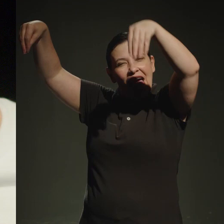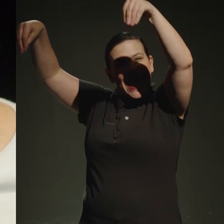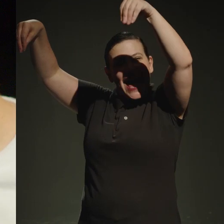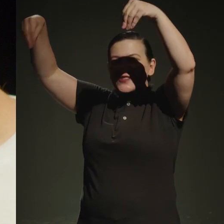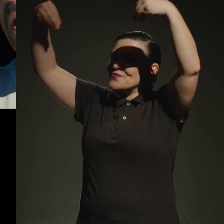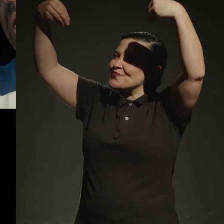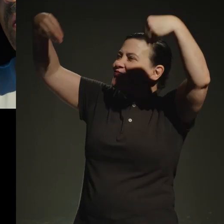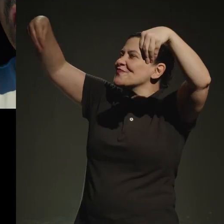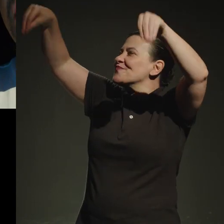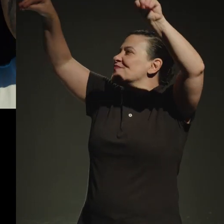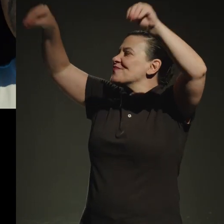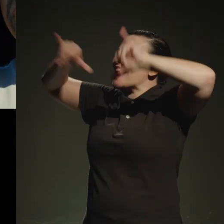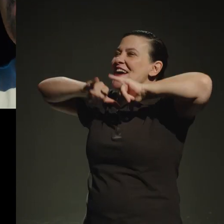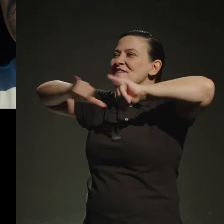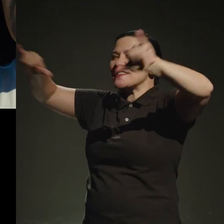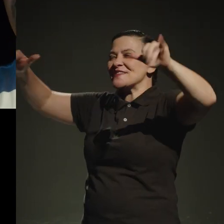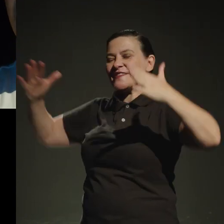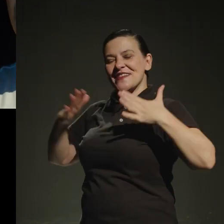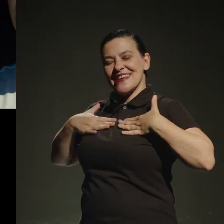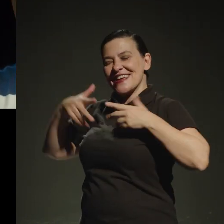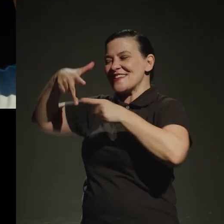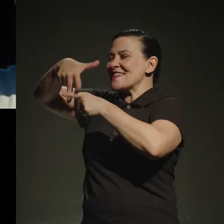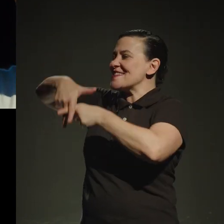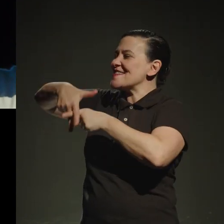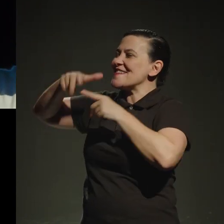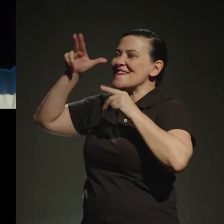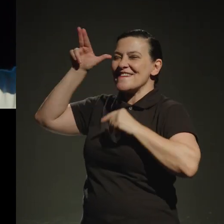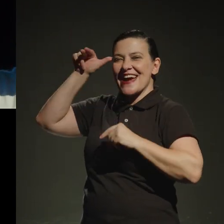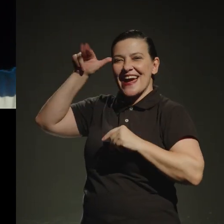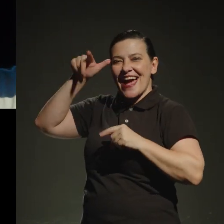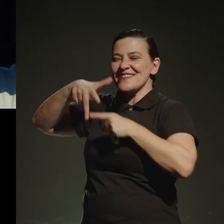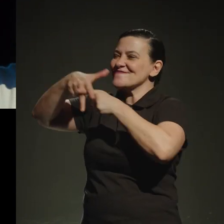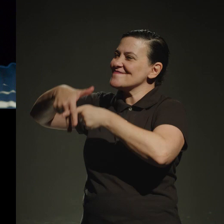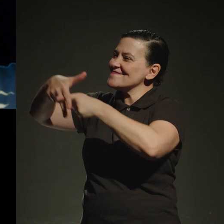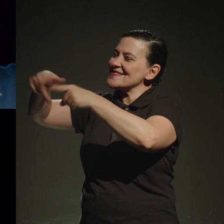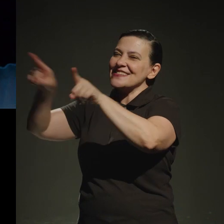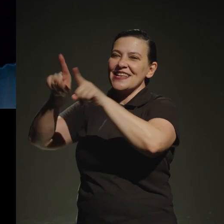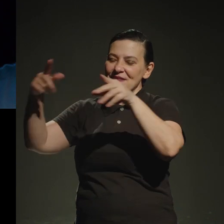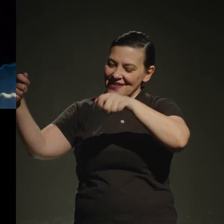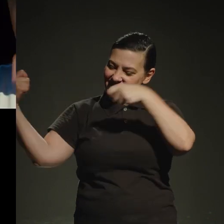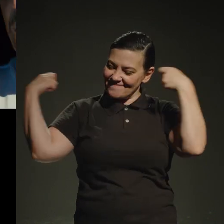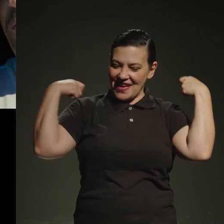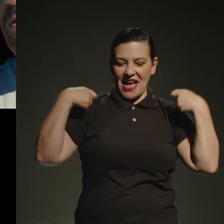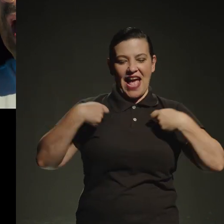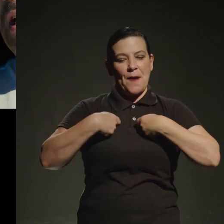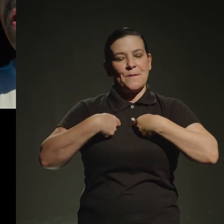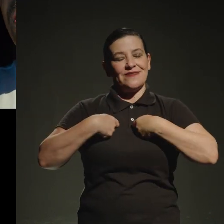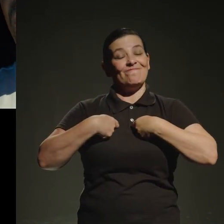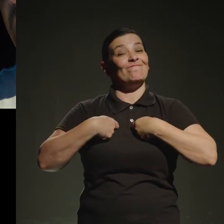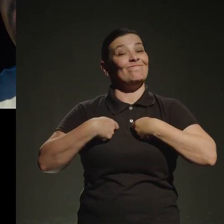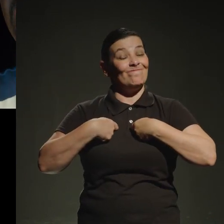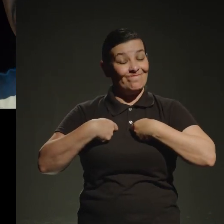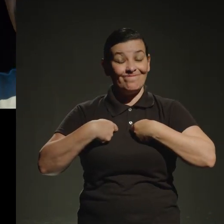sobre os meus ombros. Porém, para um cavaleiro andante, nem tudo é luxo e ostentação. Há também momentos de